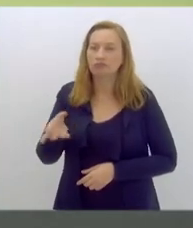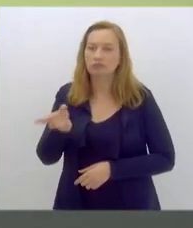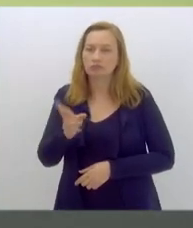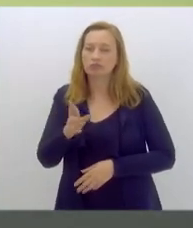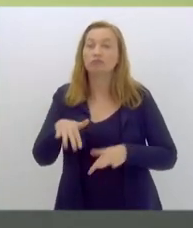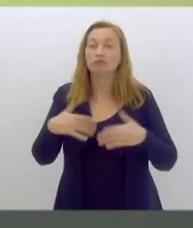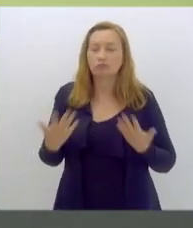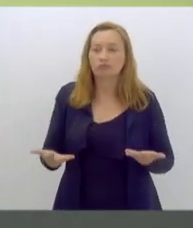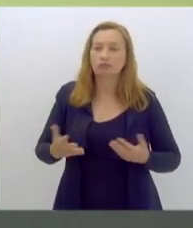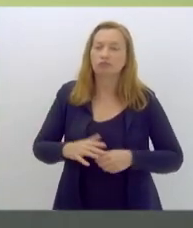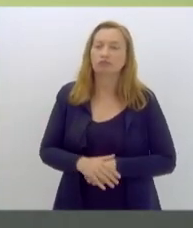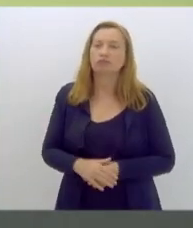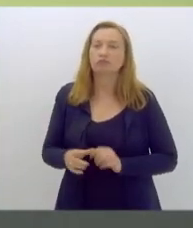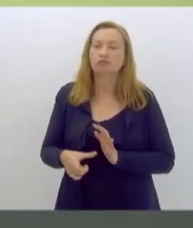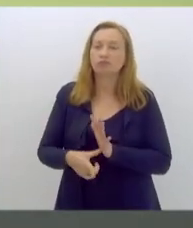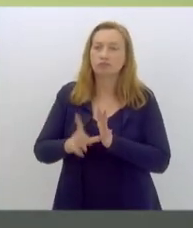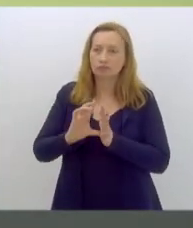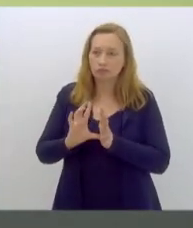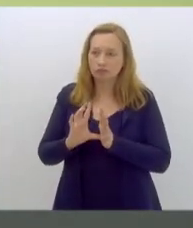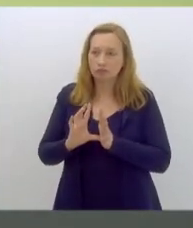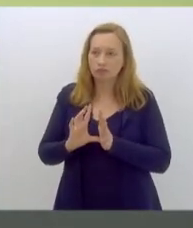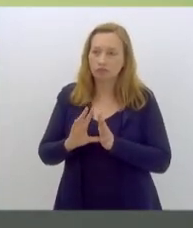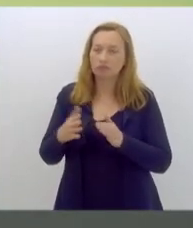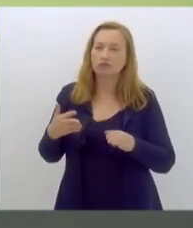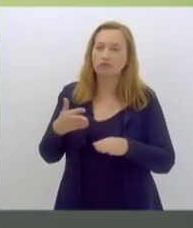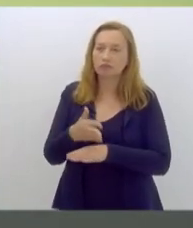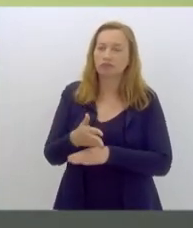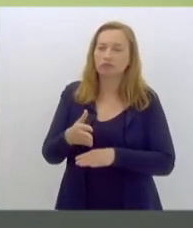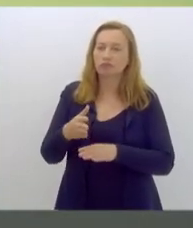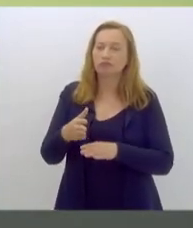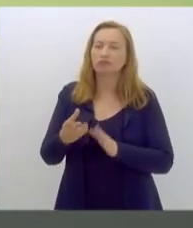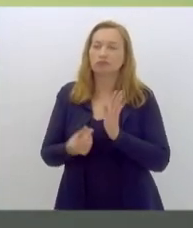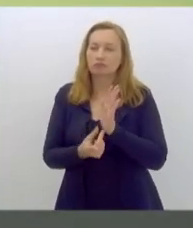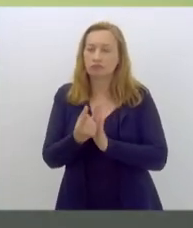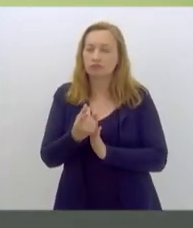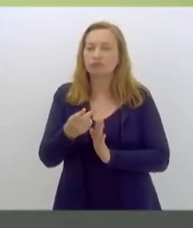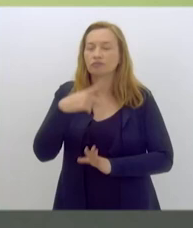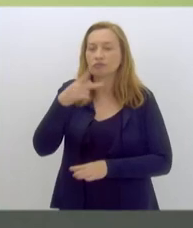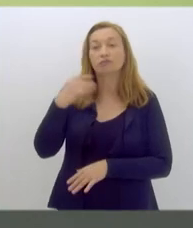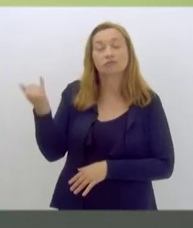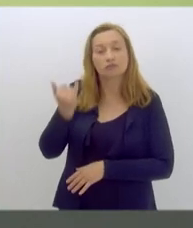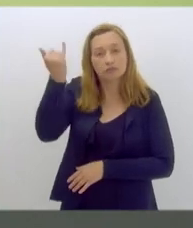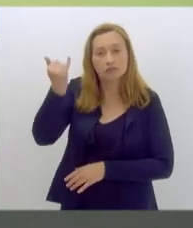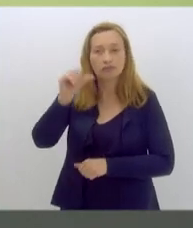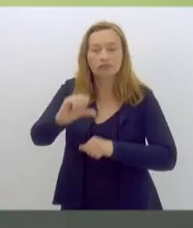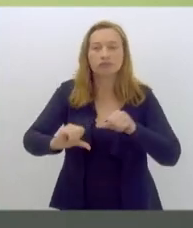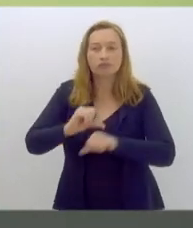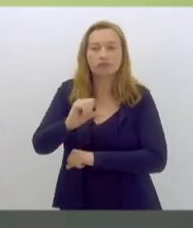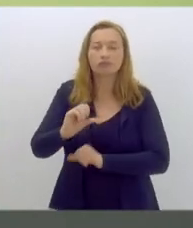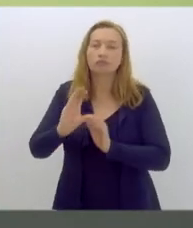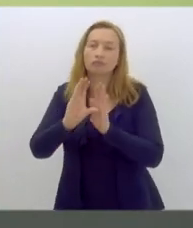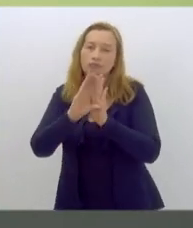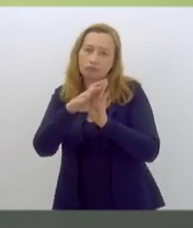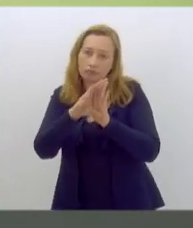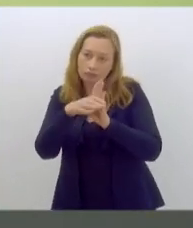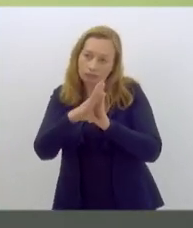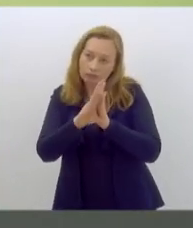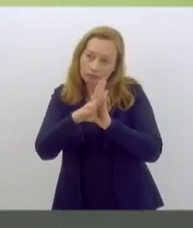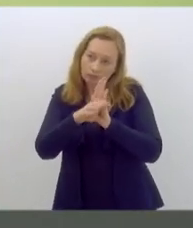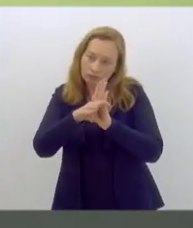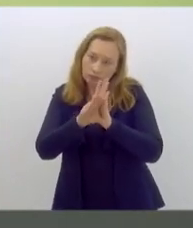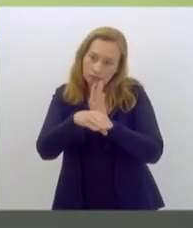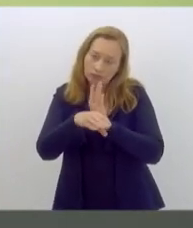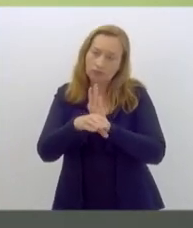reais então antes de entrar propriamente no orçamento eu queria enfatizar da importância e da mudança de conceitos que se